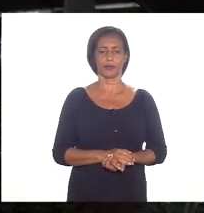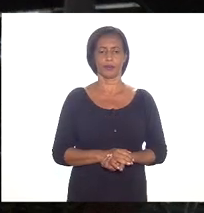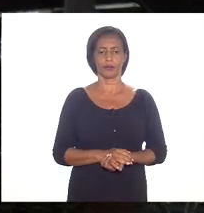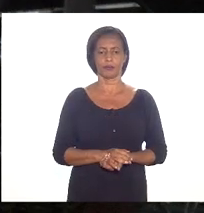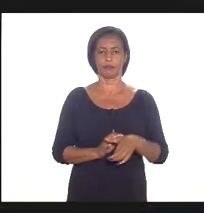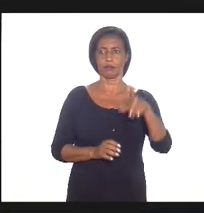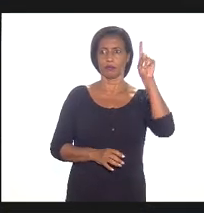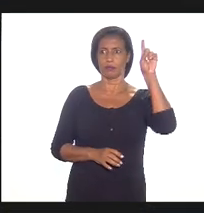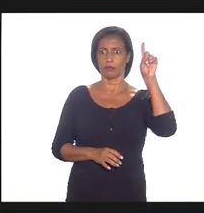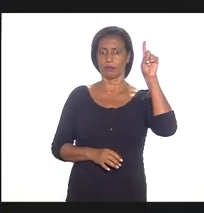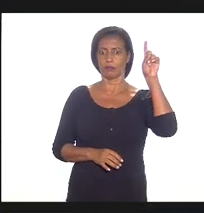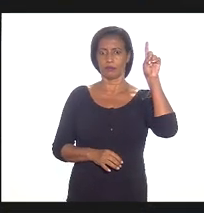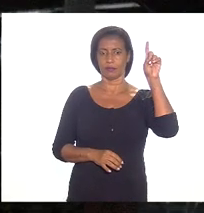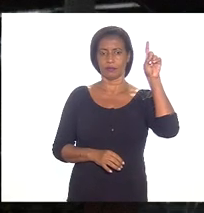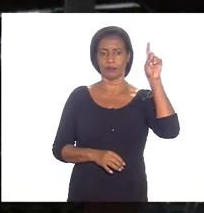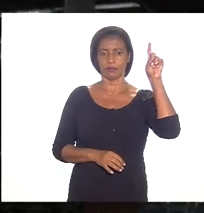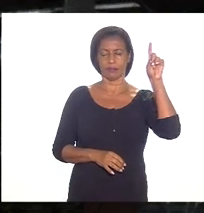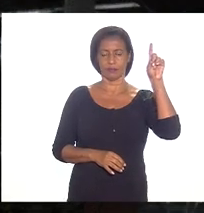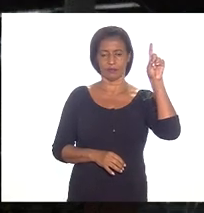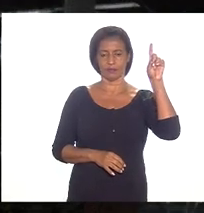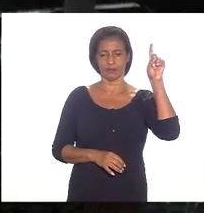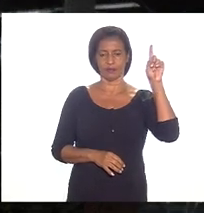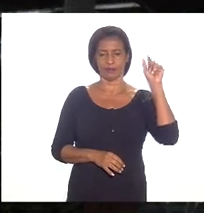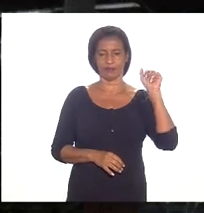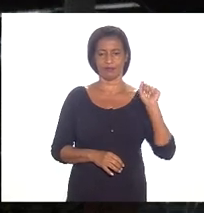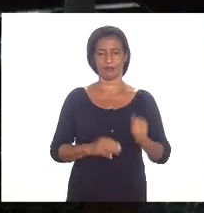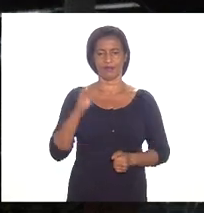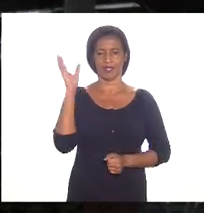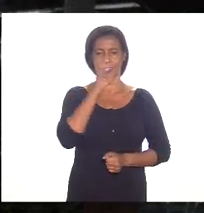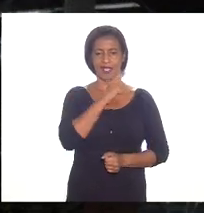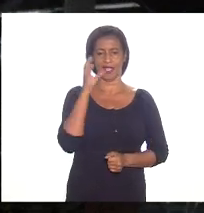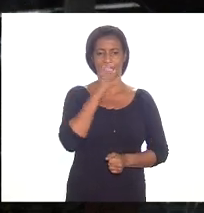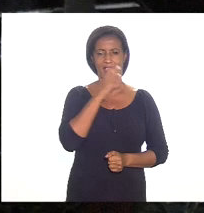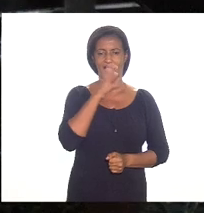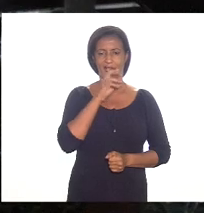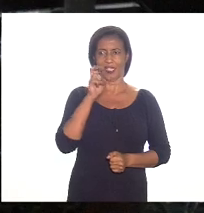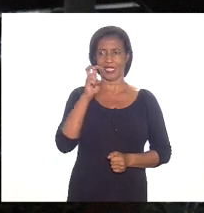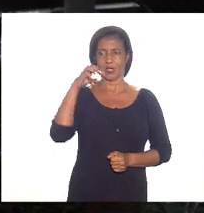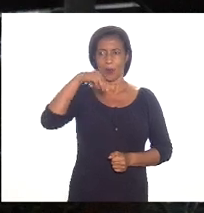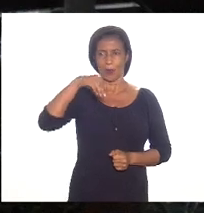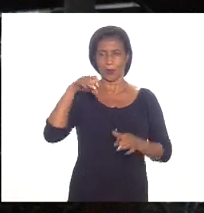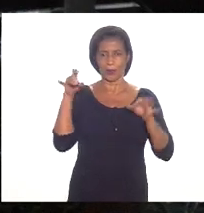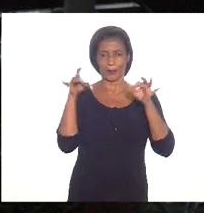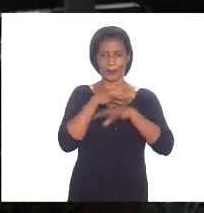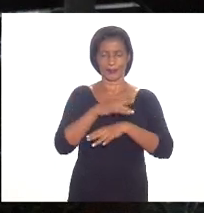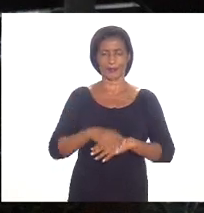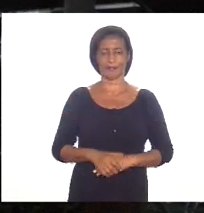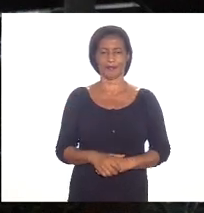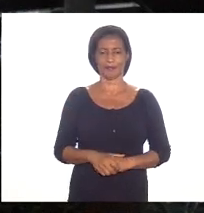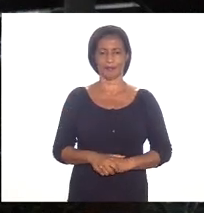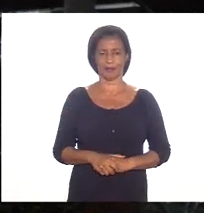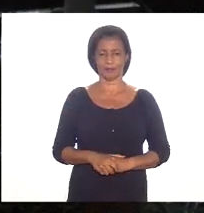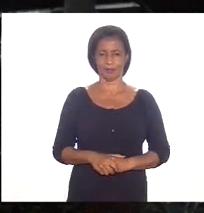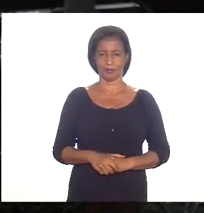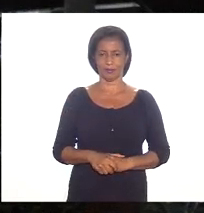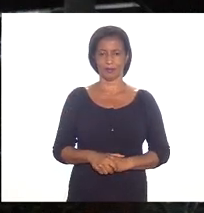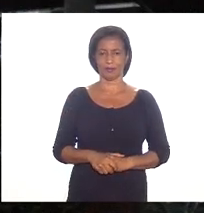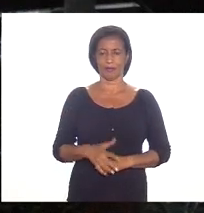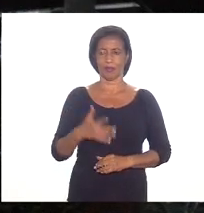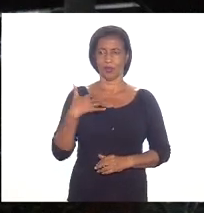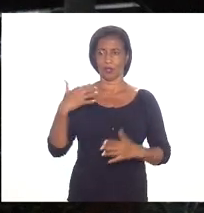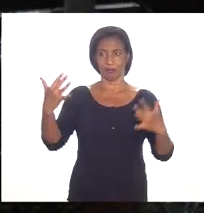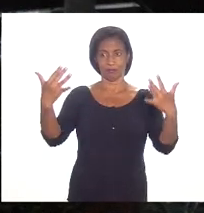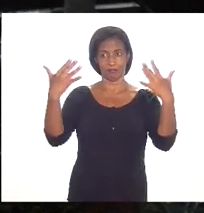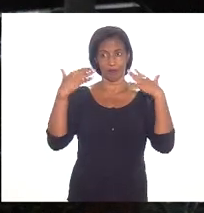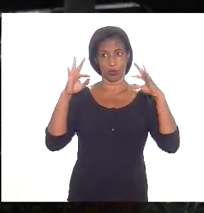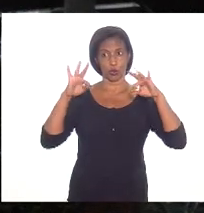Para discutir, presidente. Tia, eu pediria que pudesse ser muito rápido, que estamos 5 minutos para terminar, e eu queria chamar a atenção de todo o